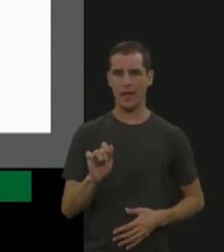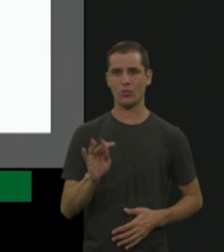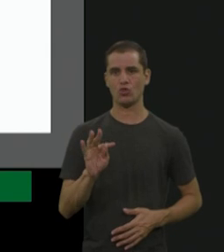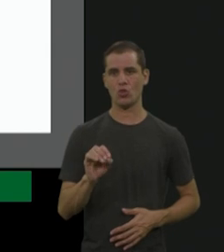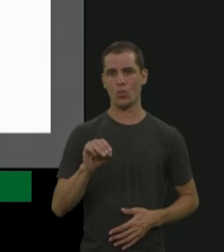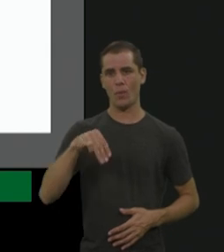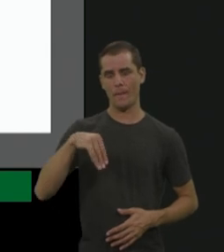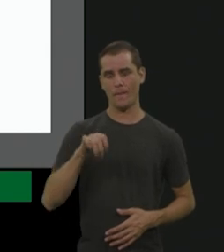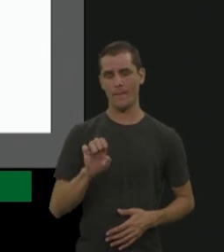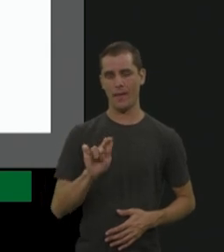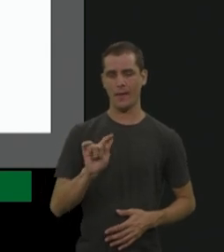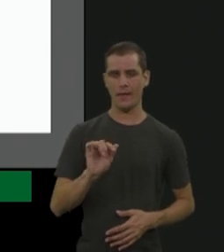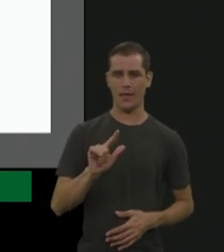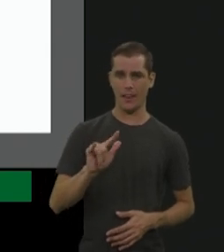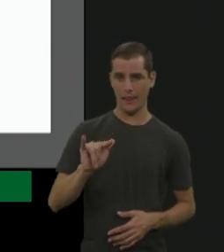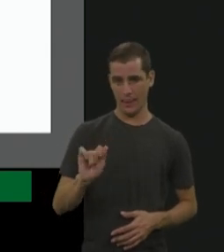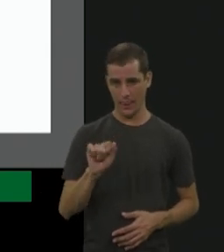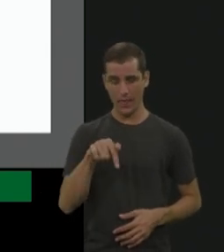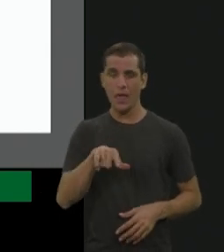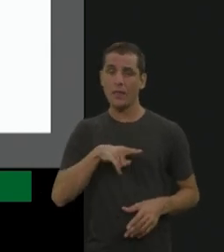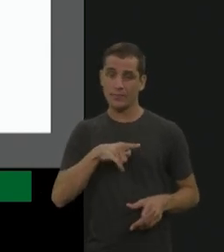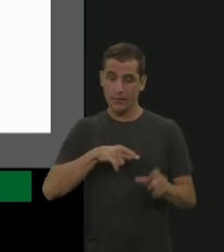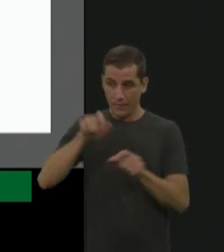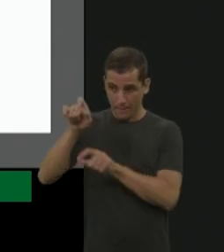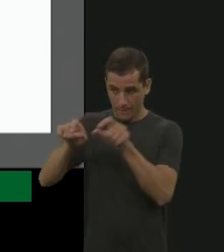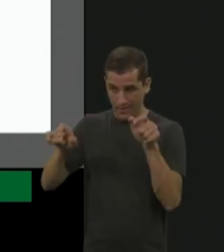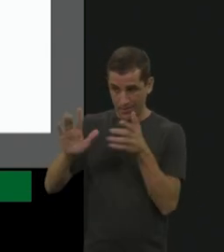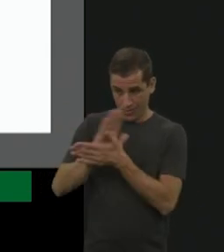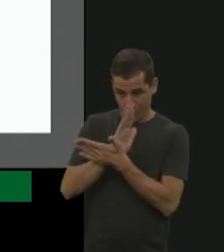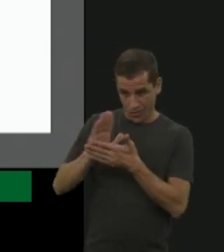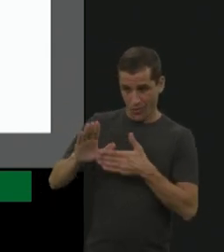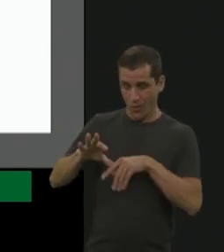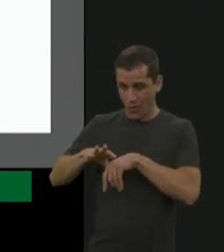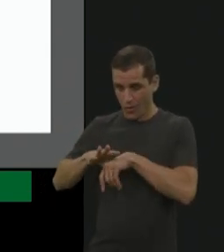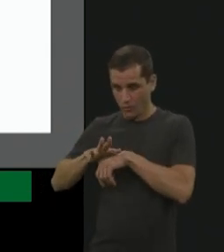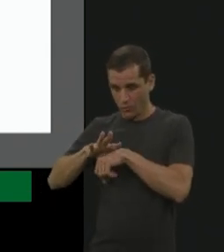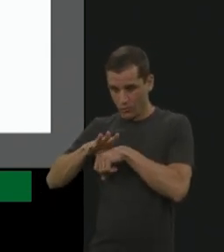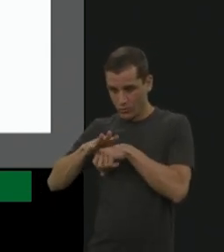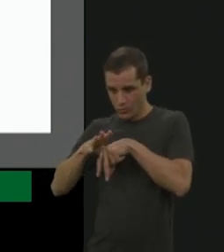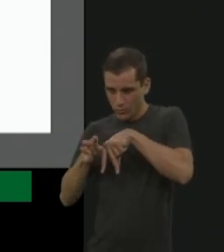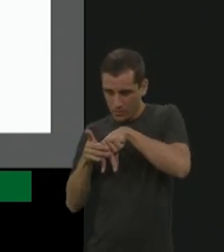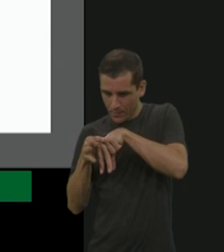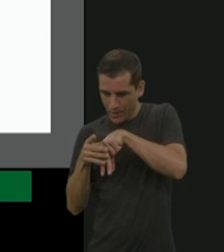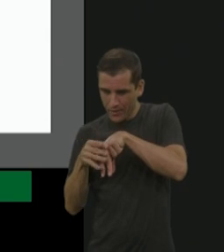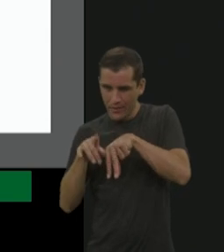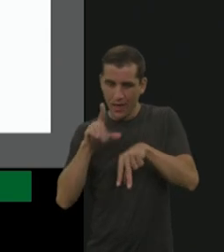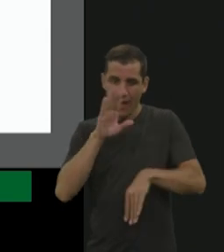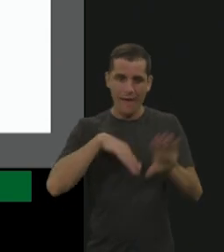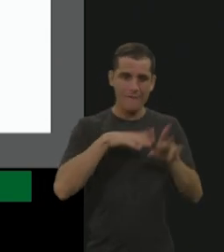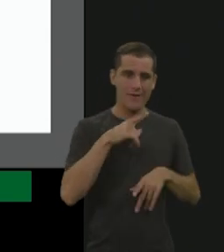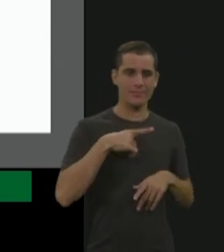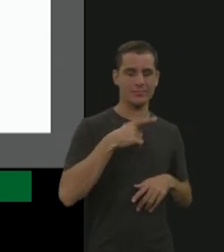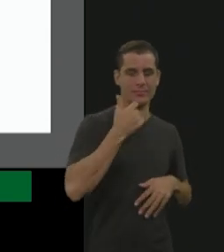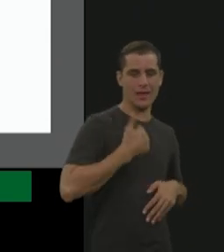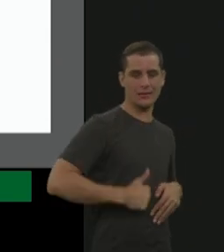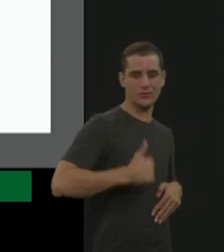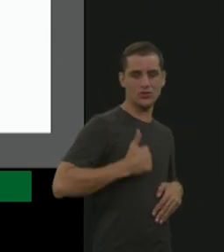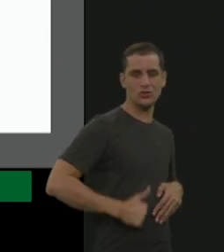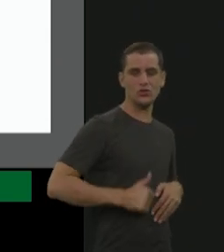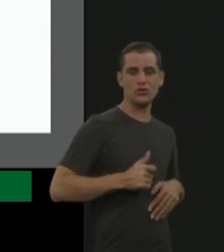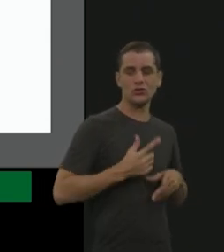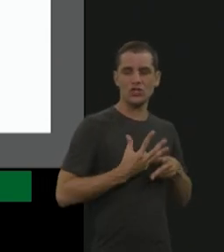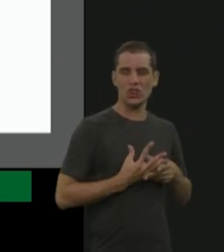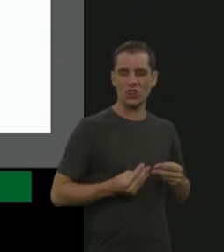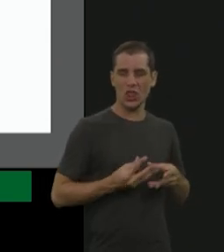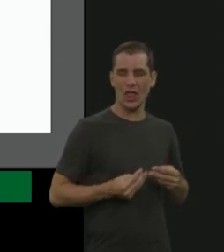Alguns pacientes podem ter infiltração da mucosa intestinal, tendo diarreia crônica ou até diarreia intermitente, e síndrome de